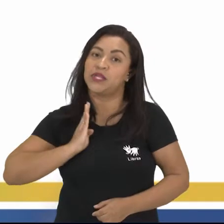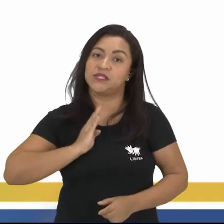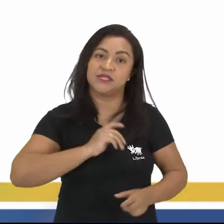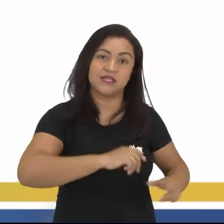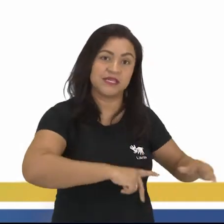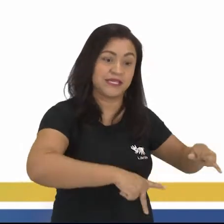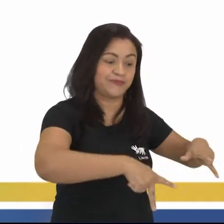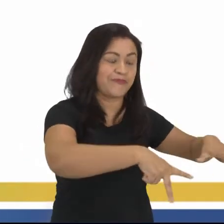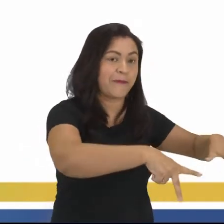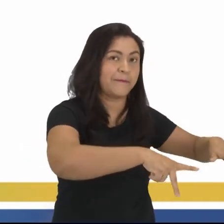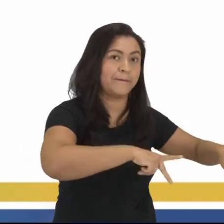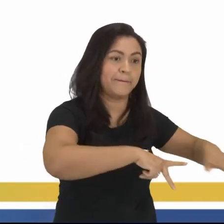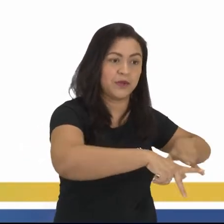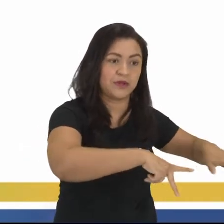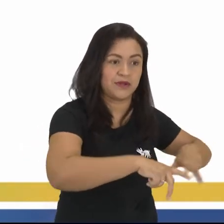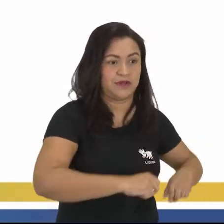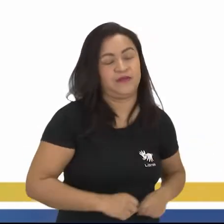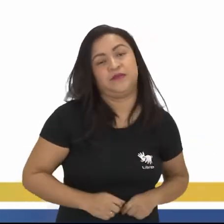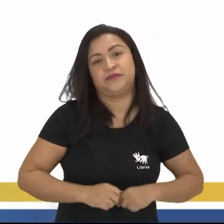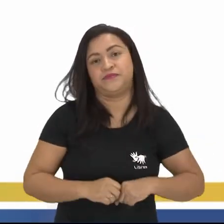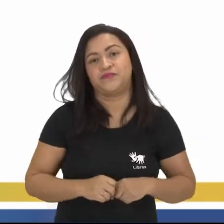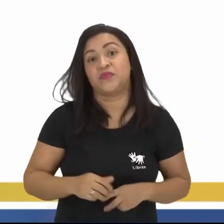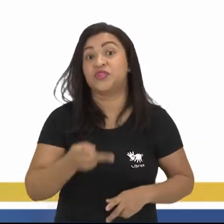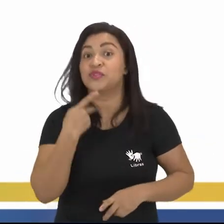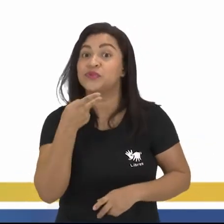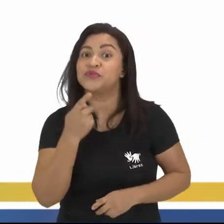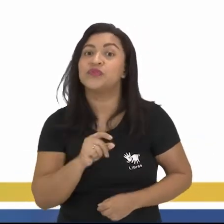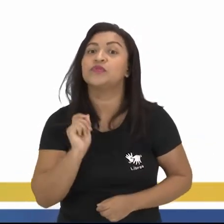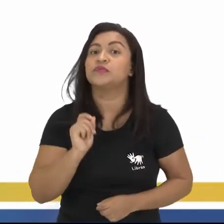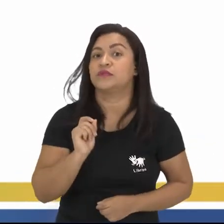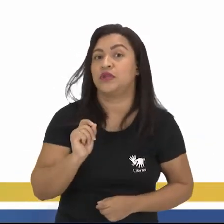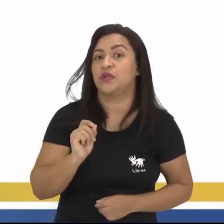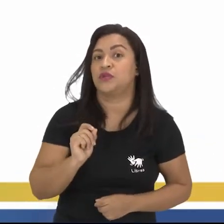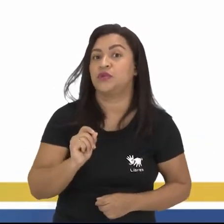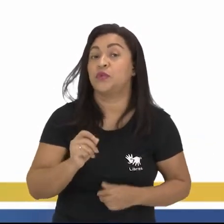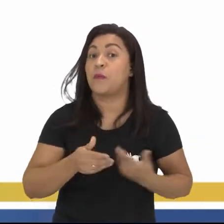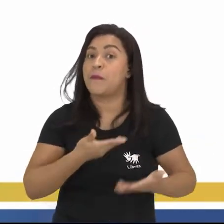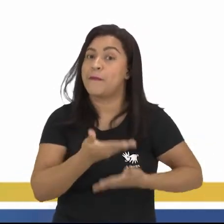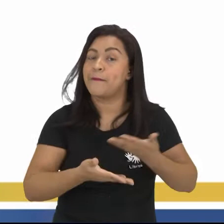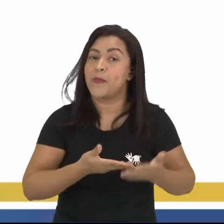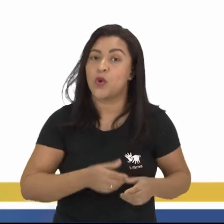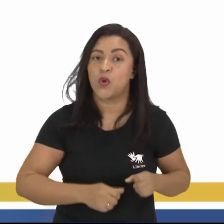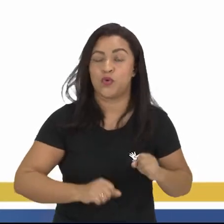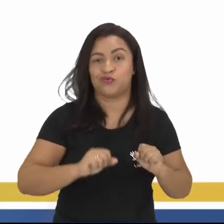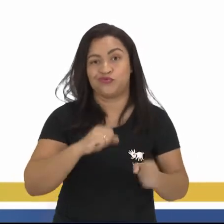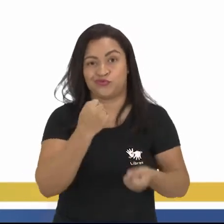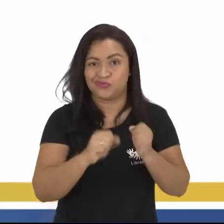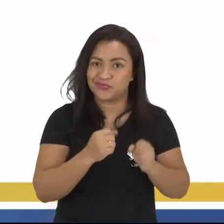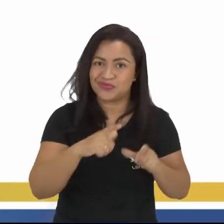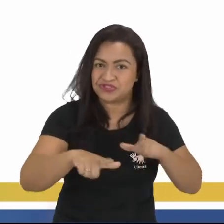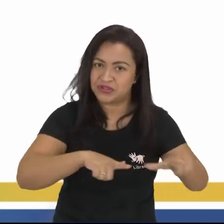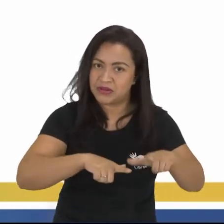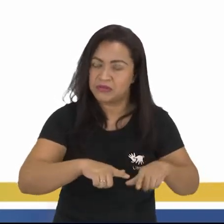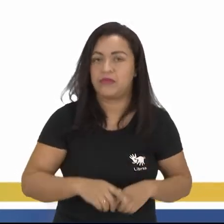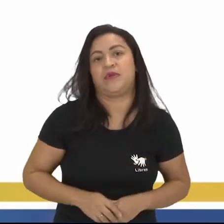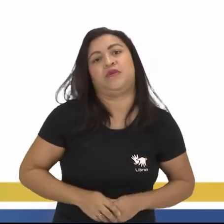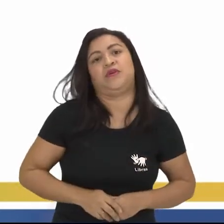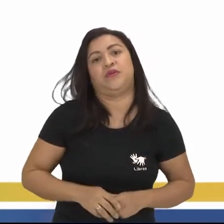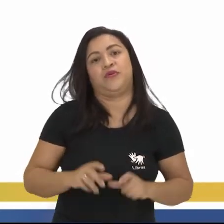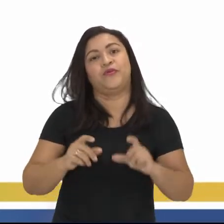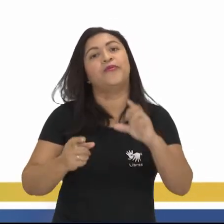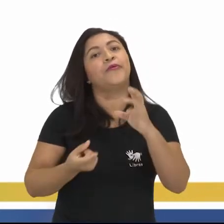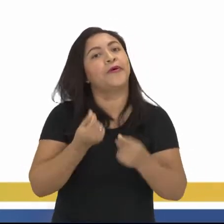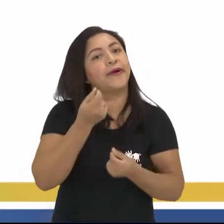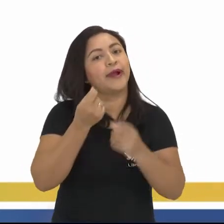as classes sociais referentes ao modo de produção capitalista. Logo na parte do meio